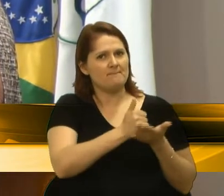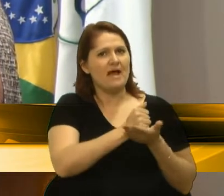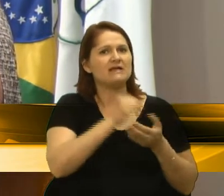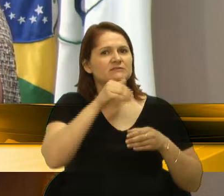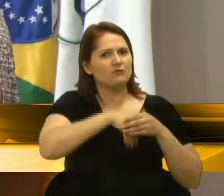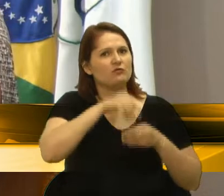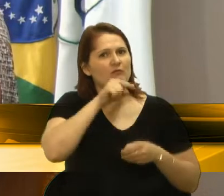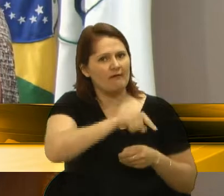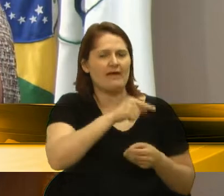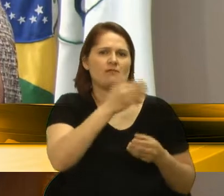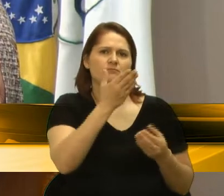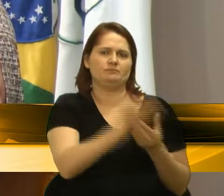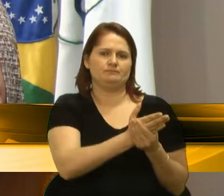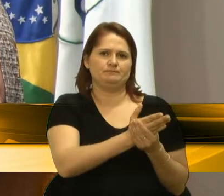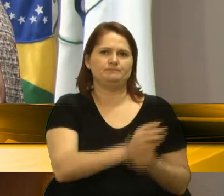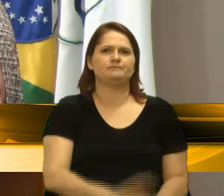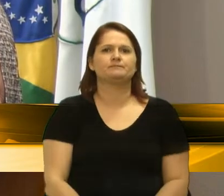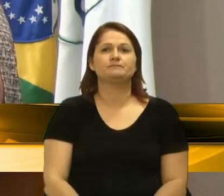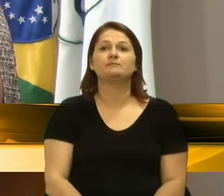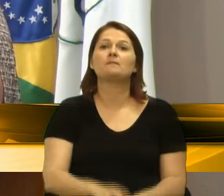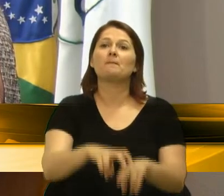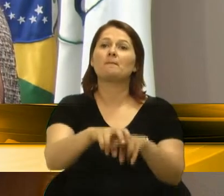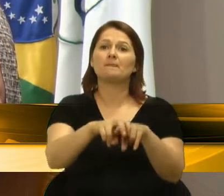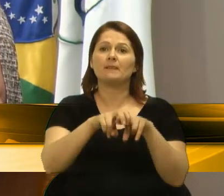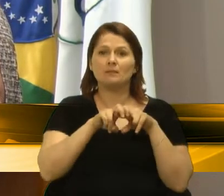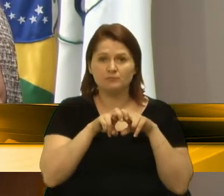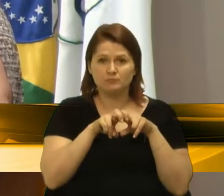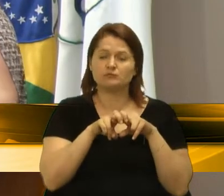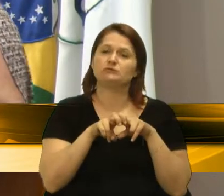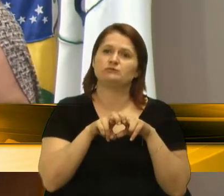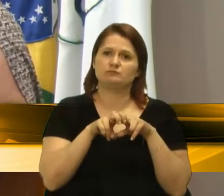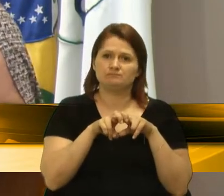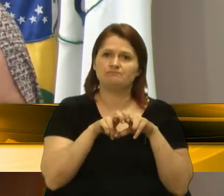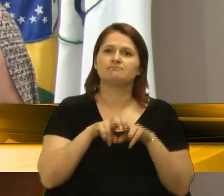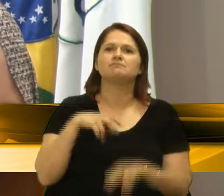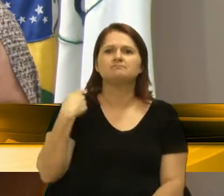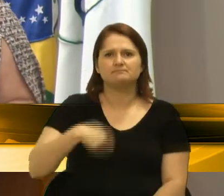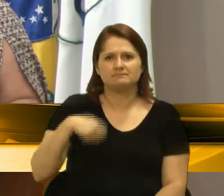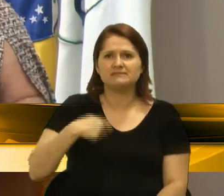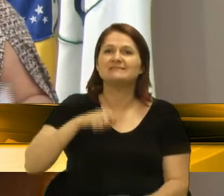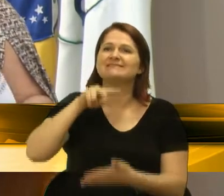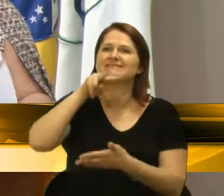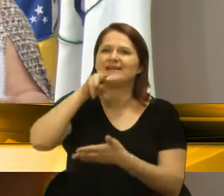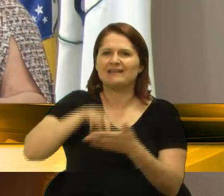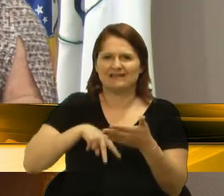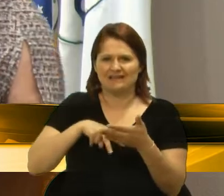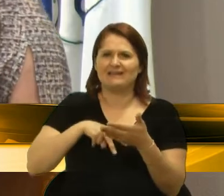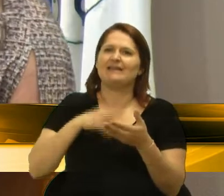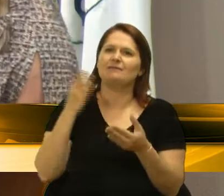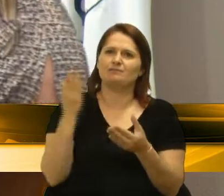Daí, uma das necessidades da leitura do processo todo.